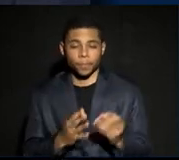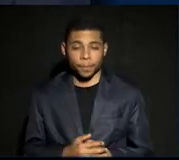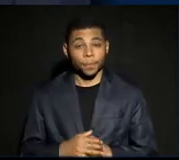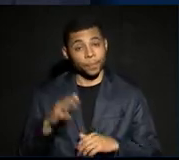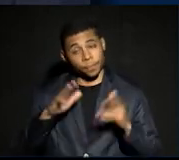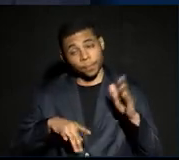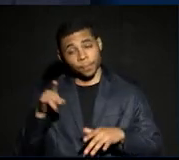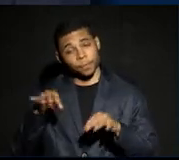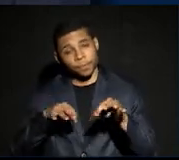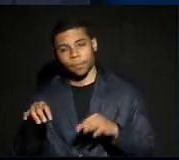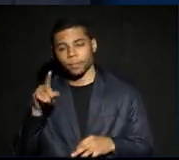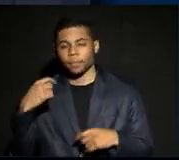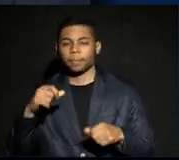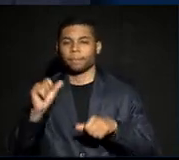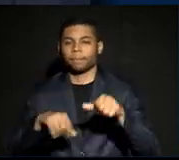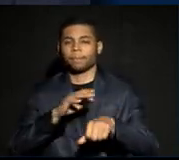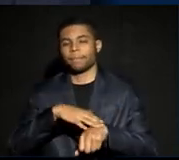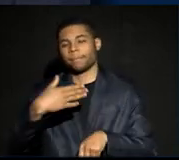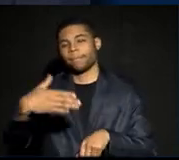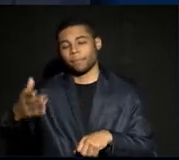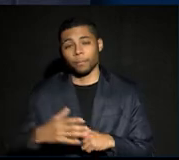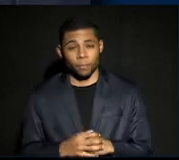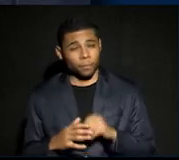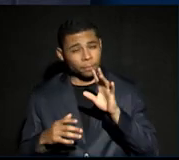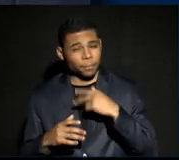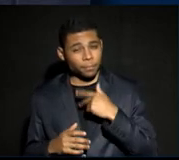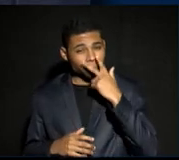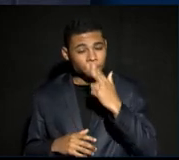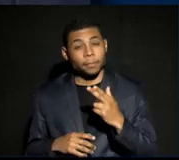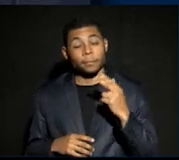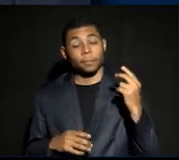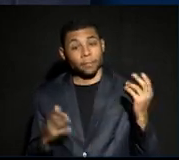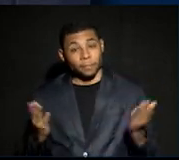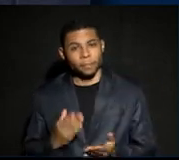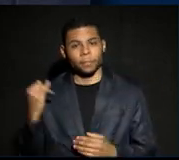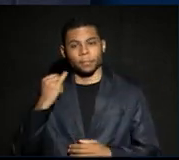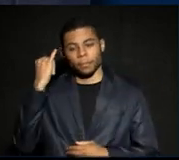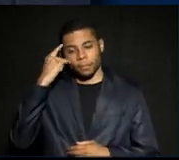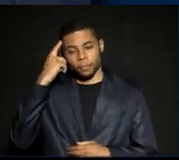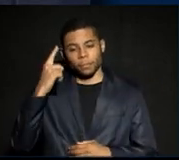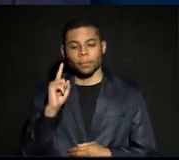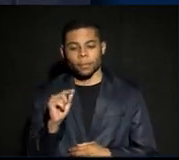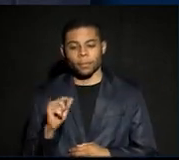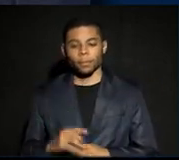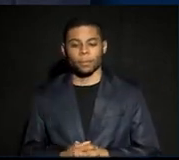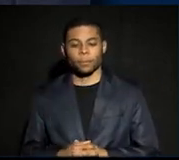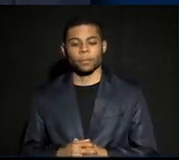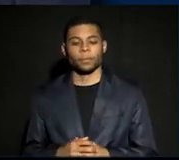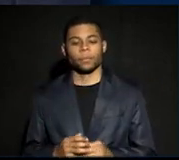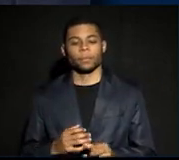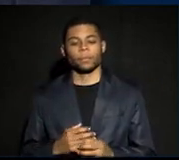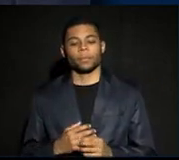esse plano tenha que ser modificado ao longo do tempo. Mas eu acho que o ponto de partida agora, sempre